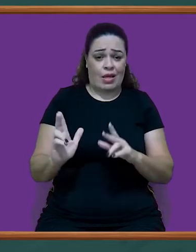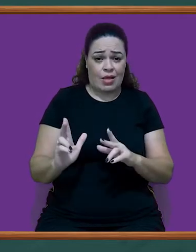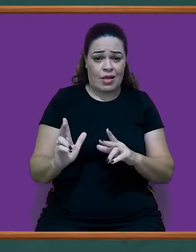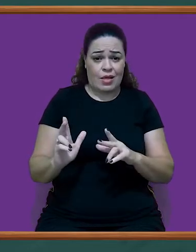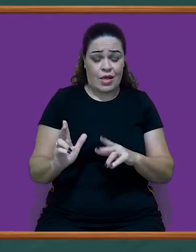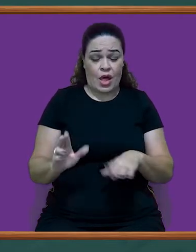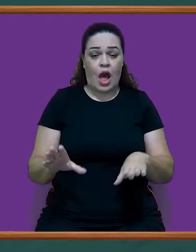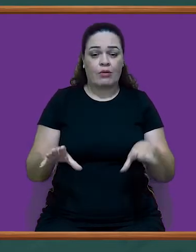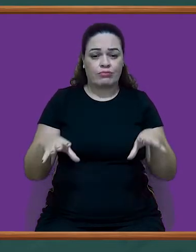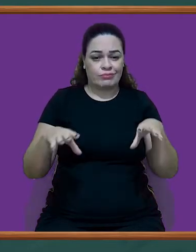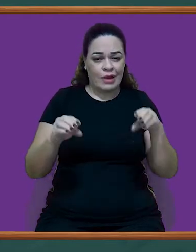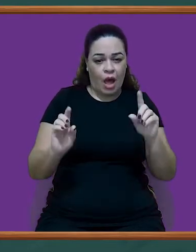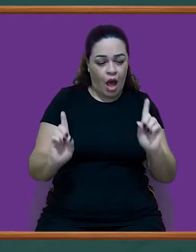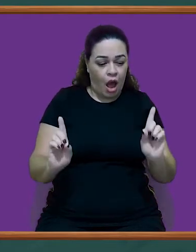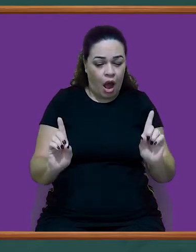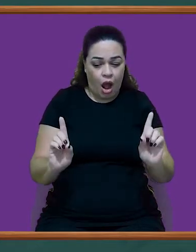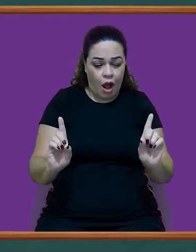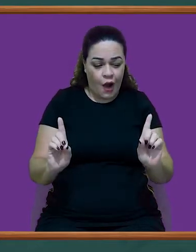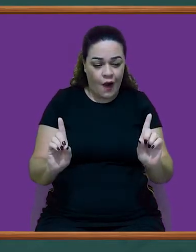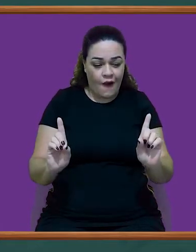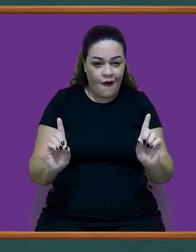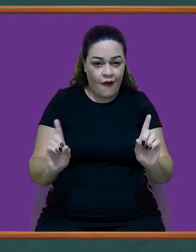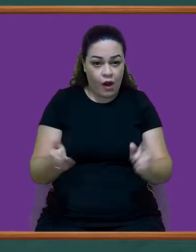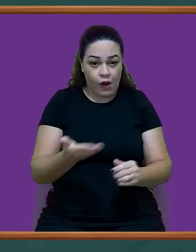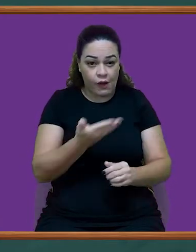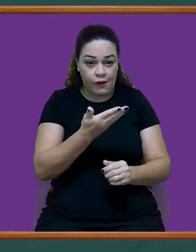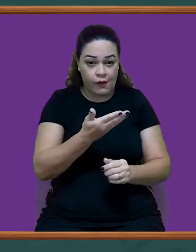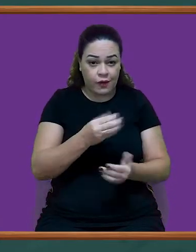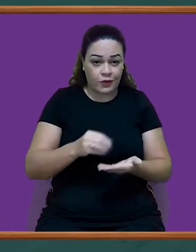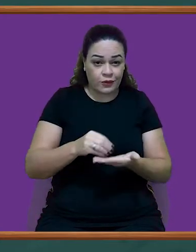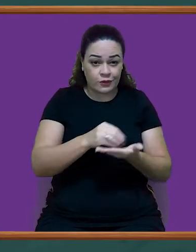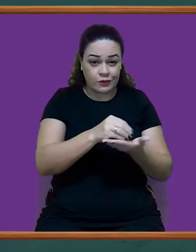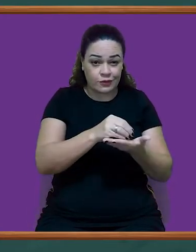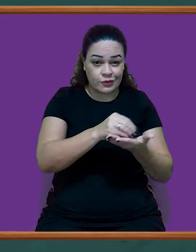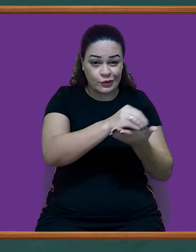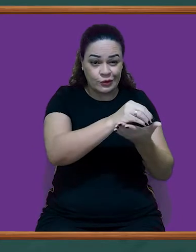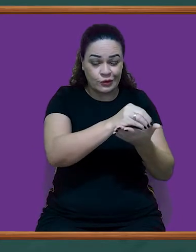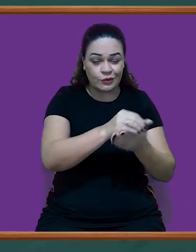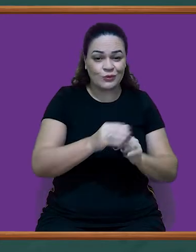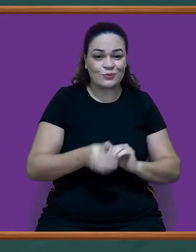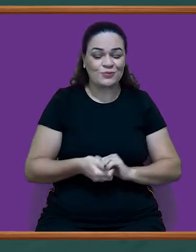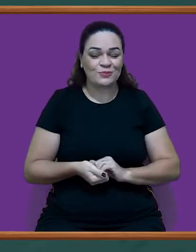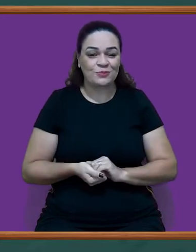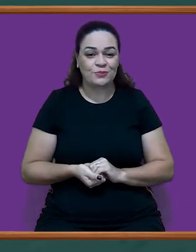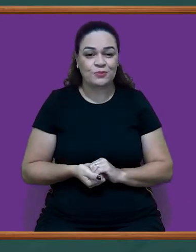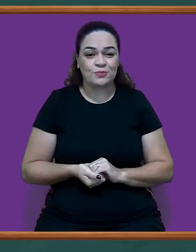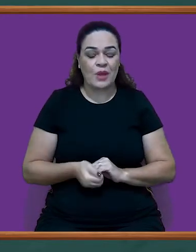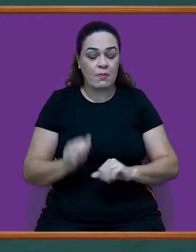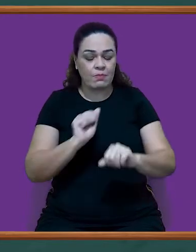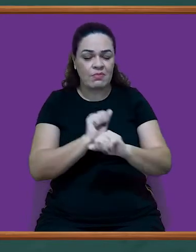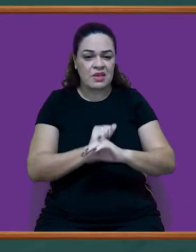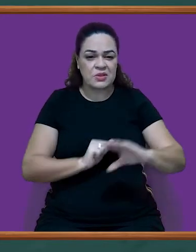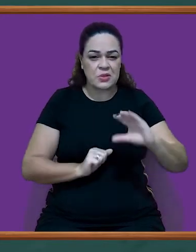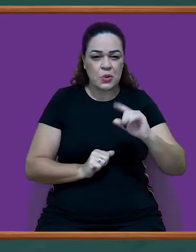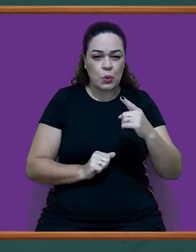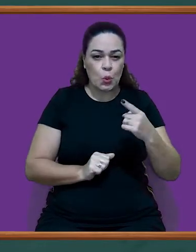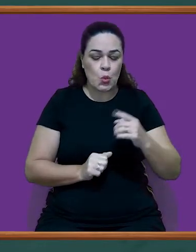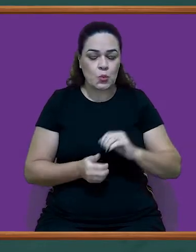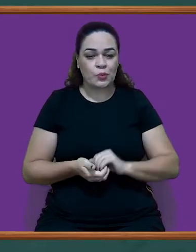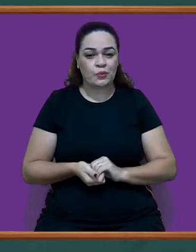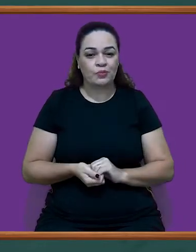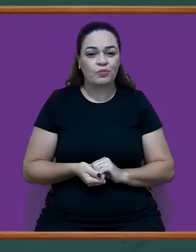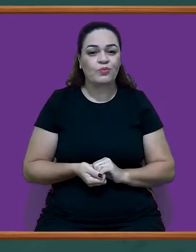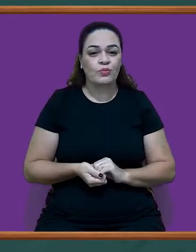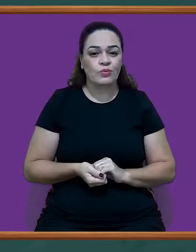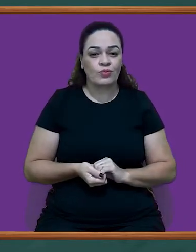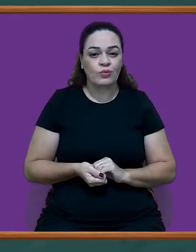à torre da ala da Dama uma duas Parei em São e a torre vai fazer a